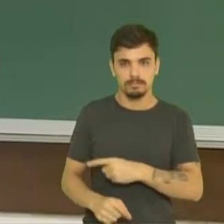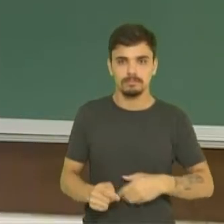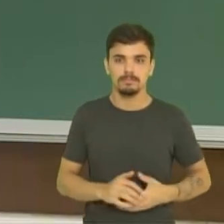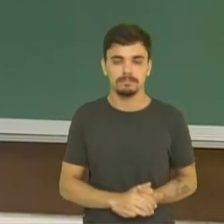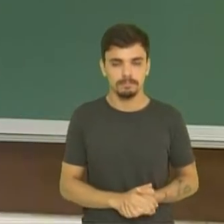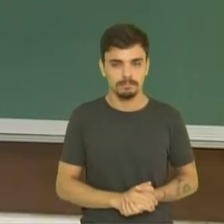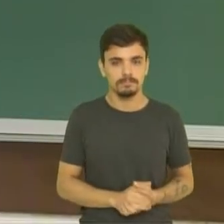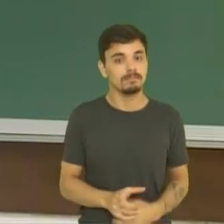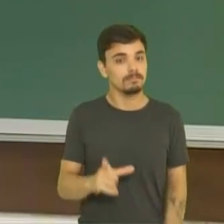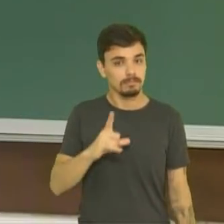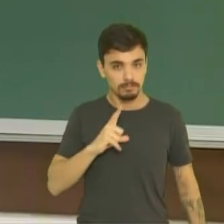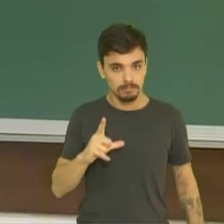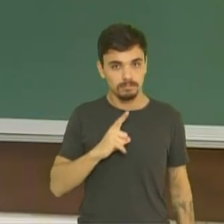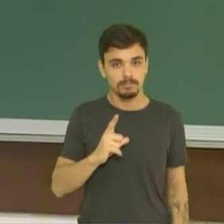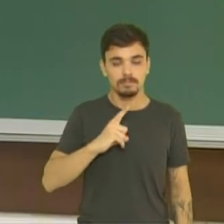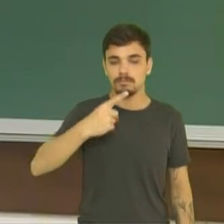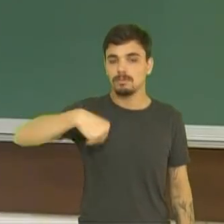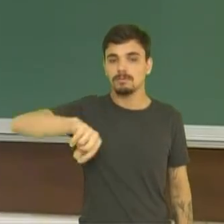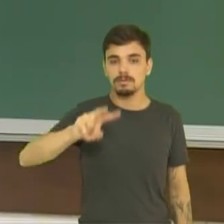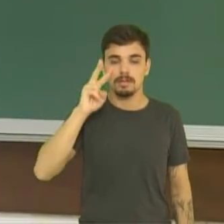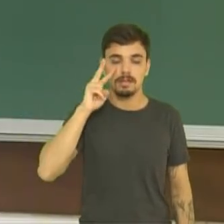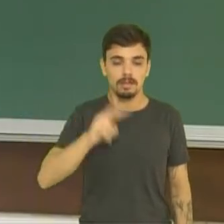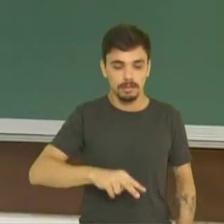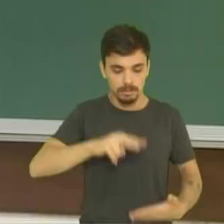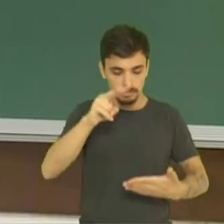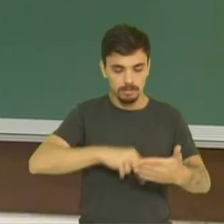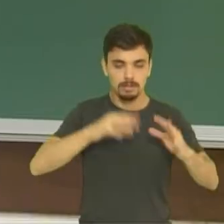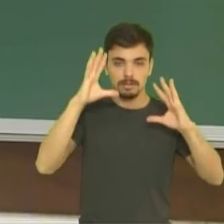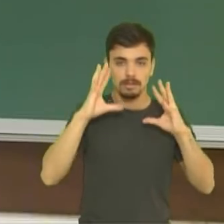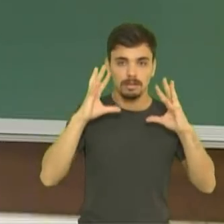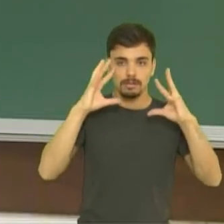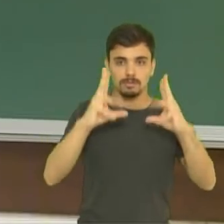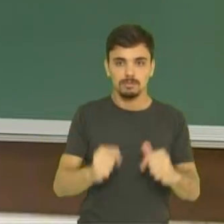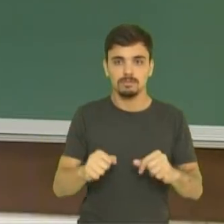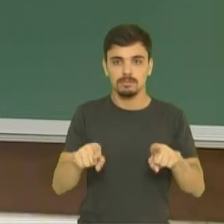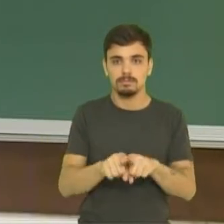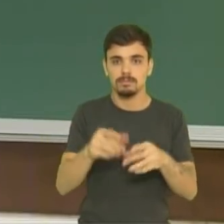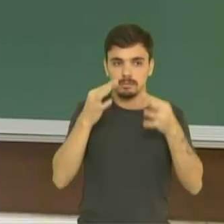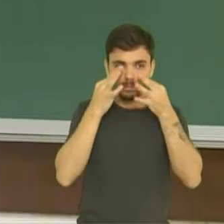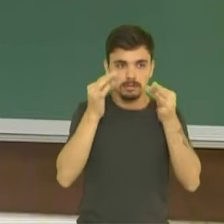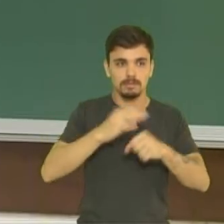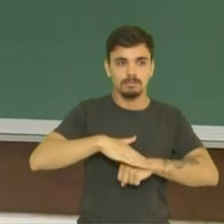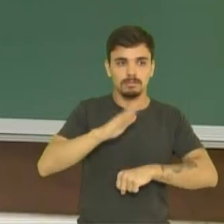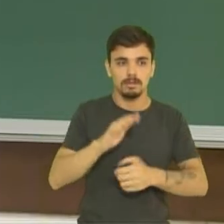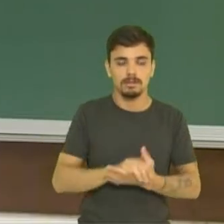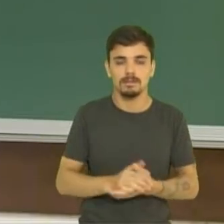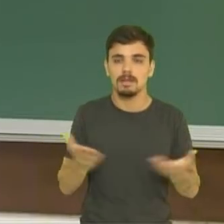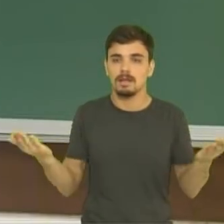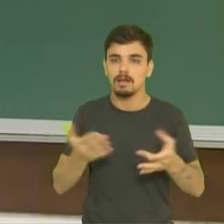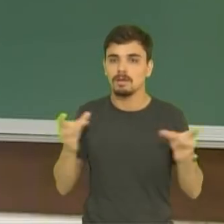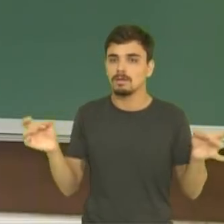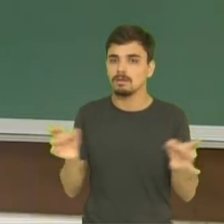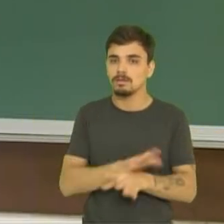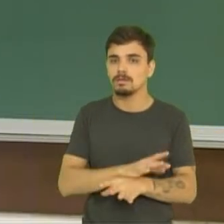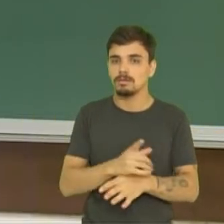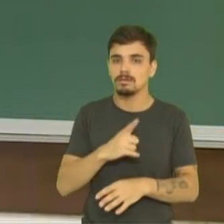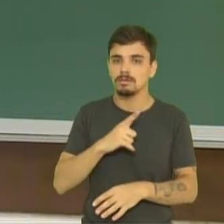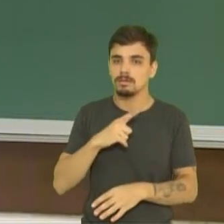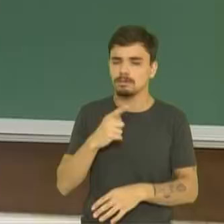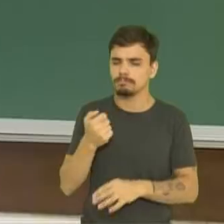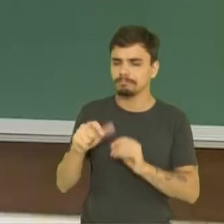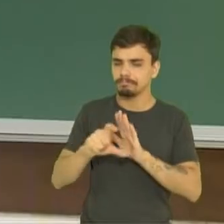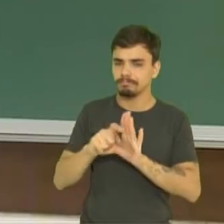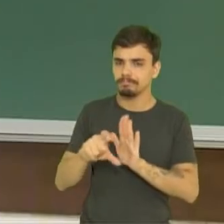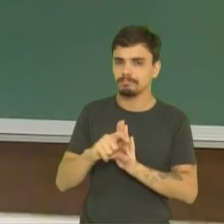mundoeducação.bol.ol.com.br, tá bom? Ele tá lá para você ler até inteiro ali, para você ler com bastante atenção. Mas eu tenho aqui uma partezinha